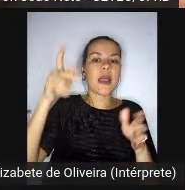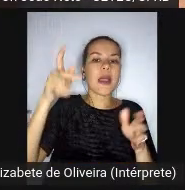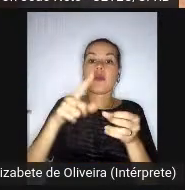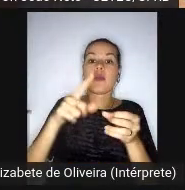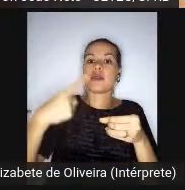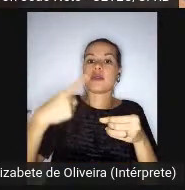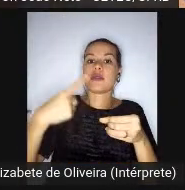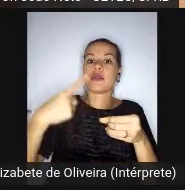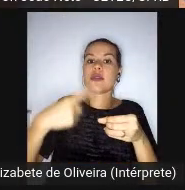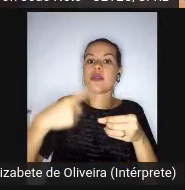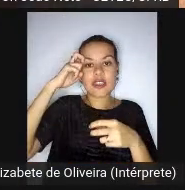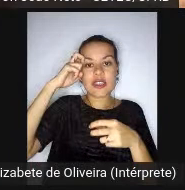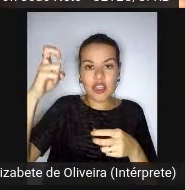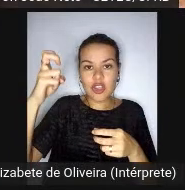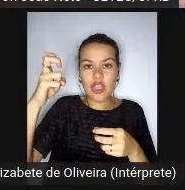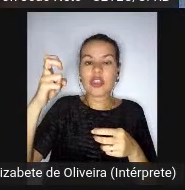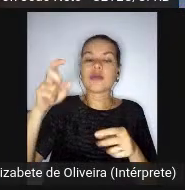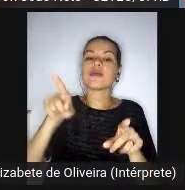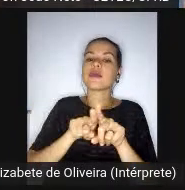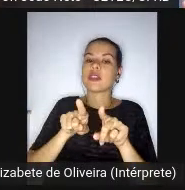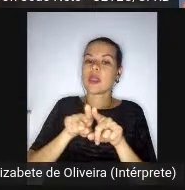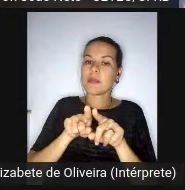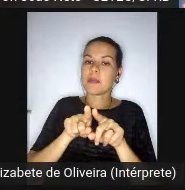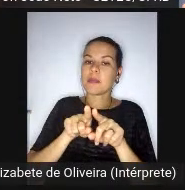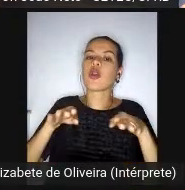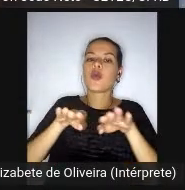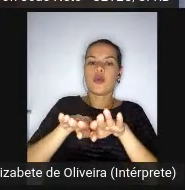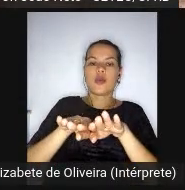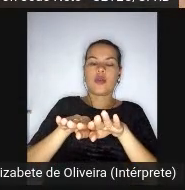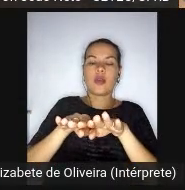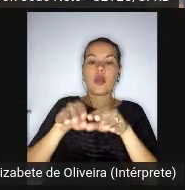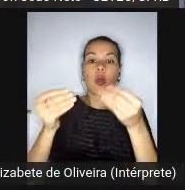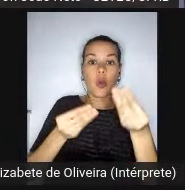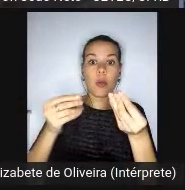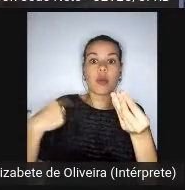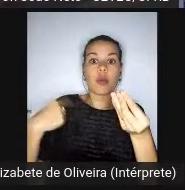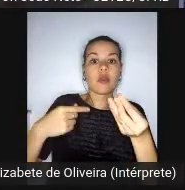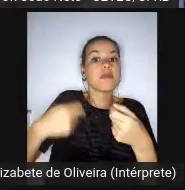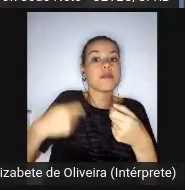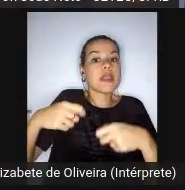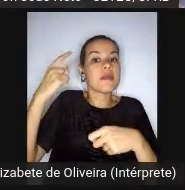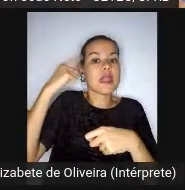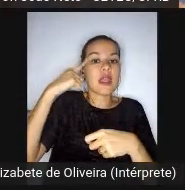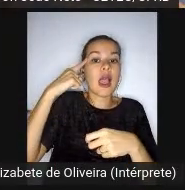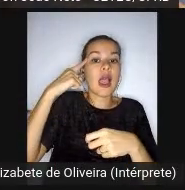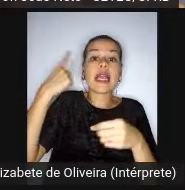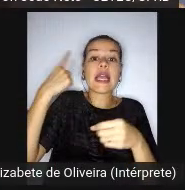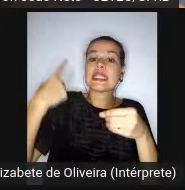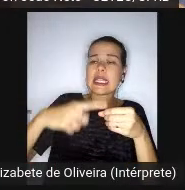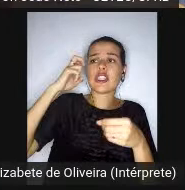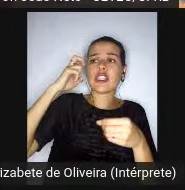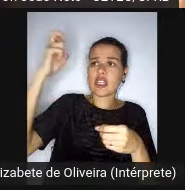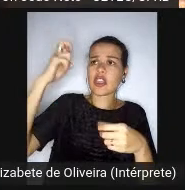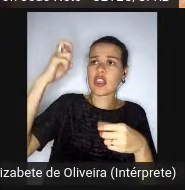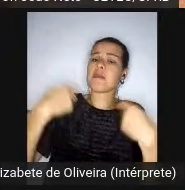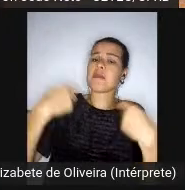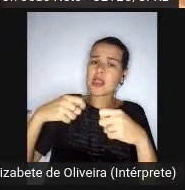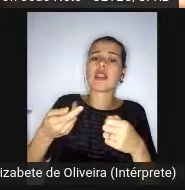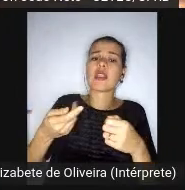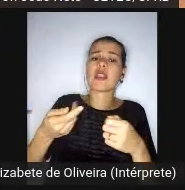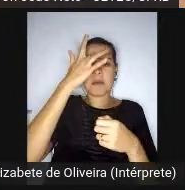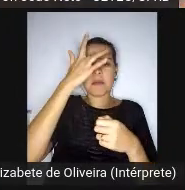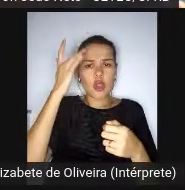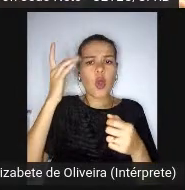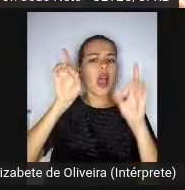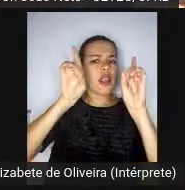é propiciar mas também e os benefícios das cidades inteligentes para as pessoas com deficiência fazer com que essas pessoas elas